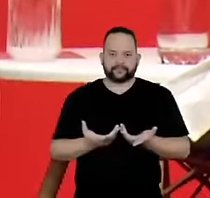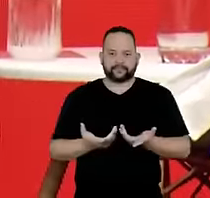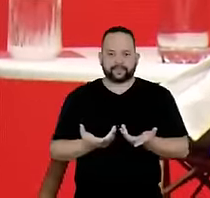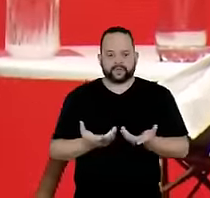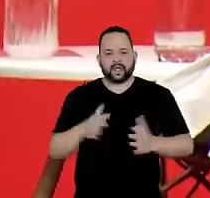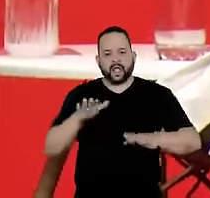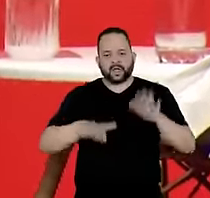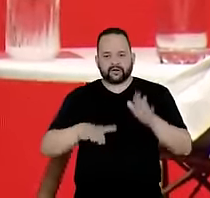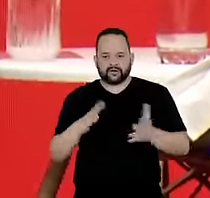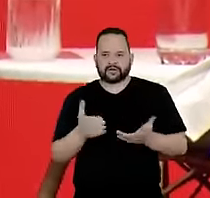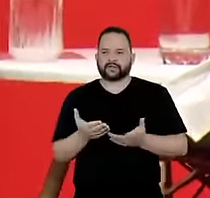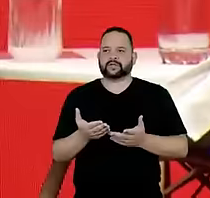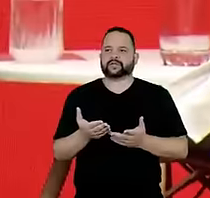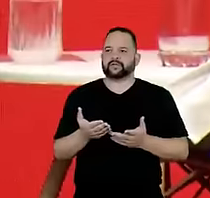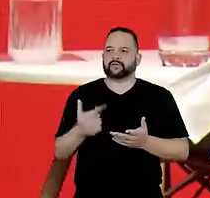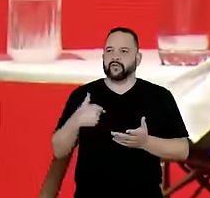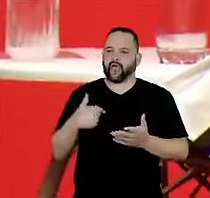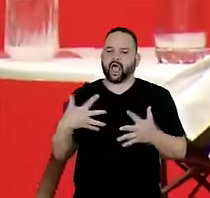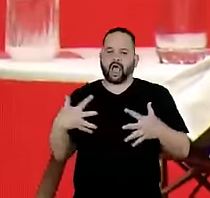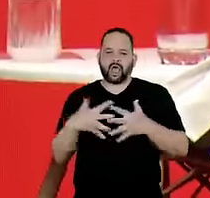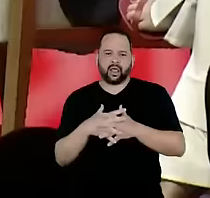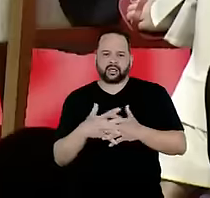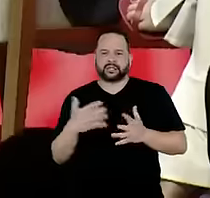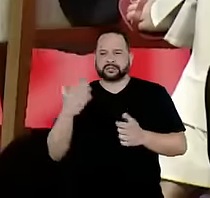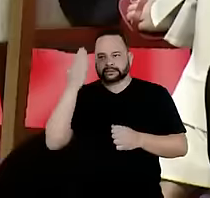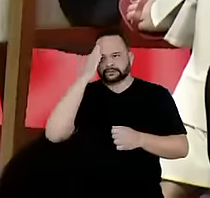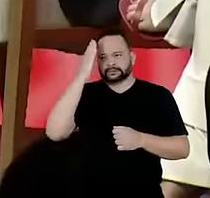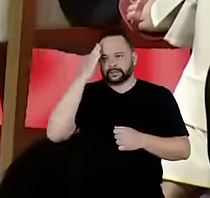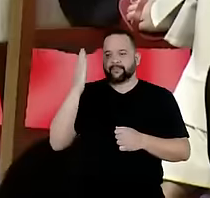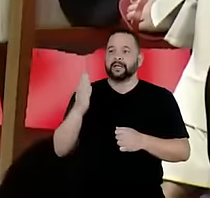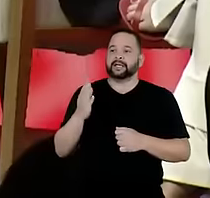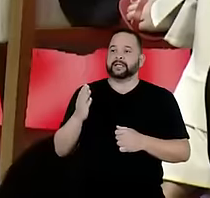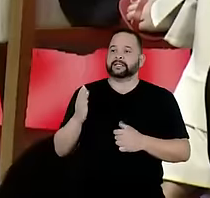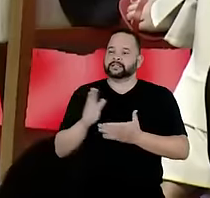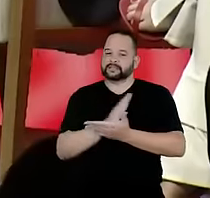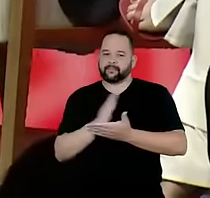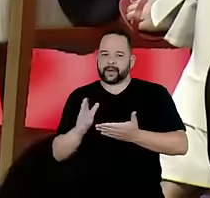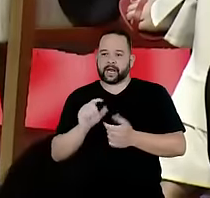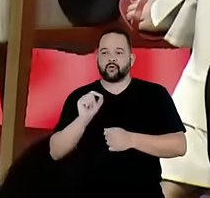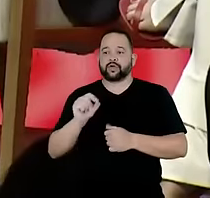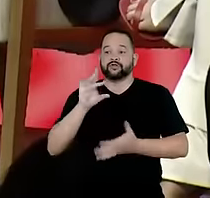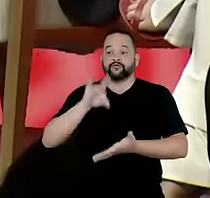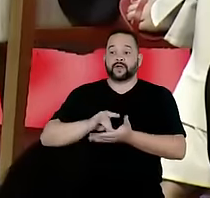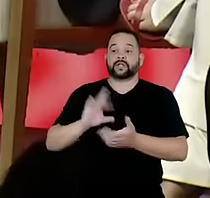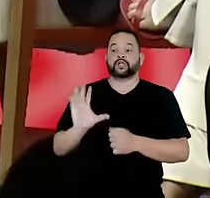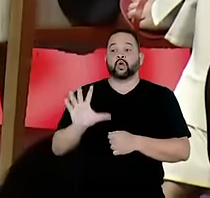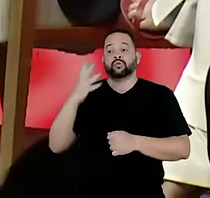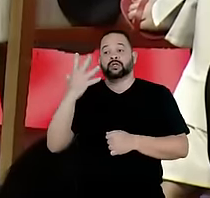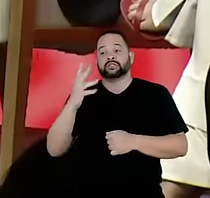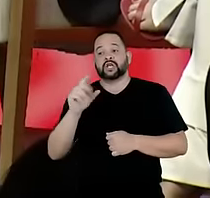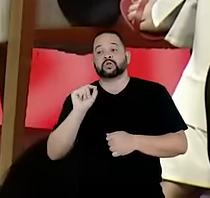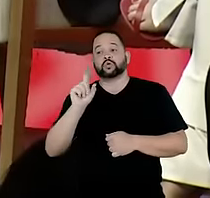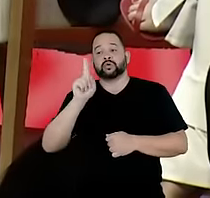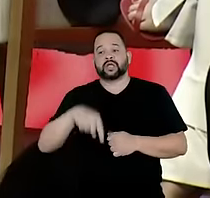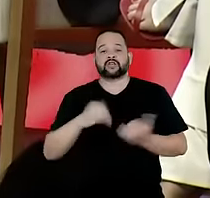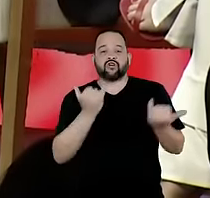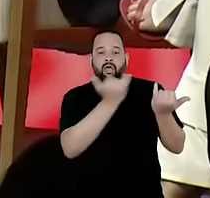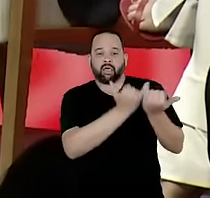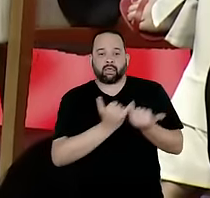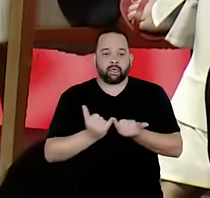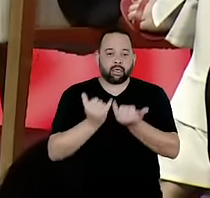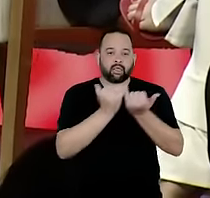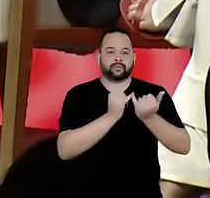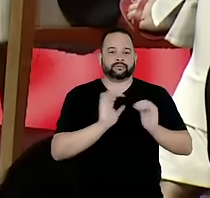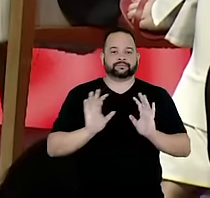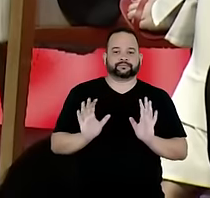conseguir separar o que que é nos né que que é barulho do que que eente vai acontecer a gente tá com acho que autoridades né e